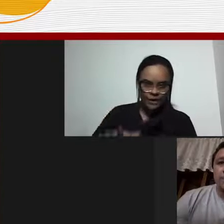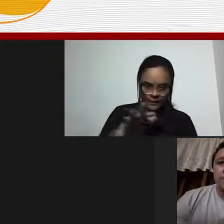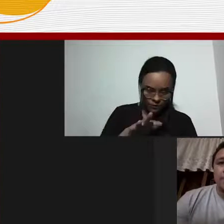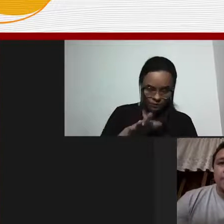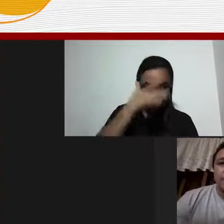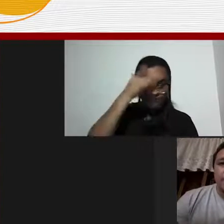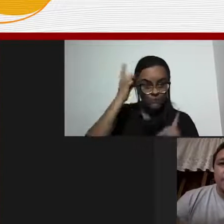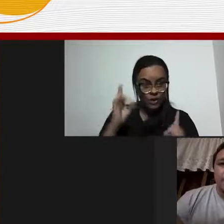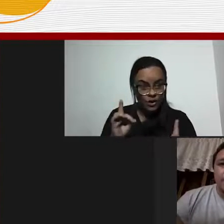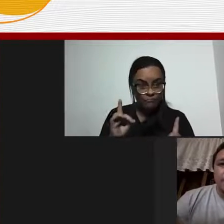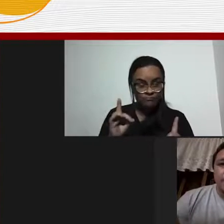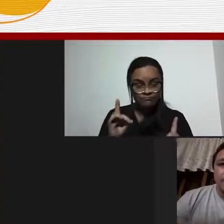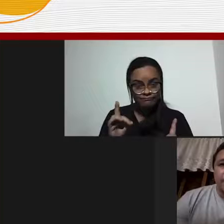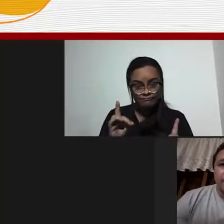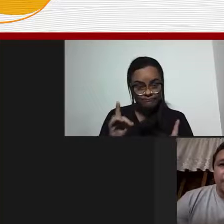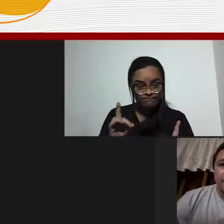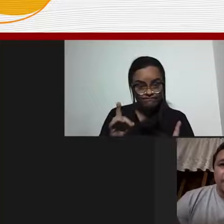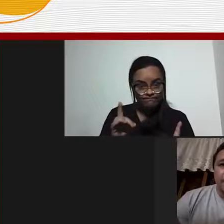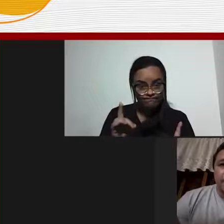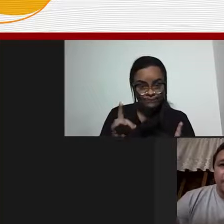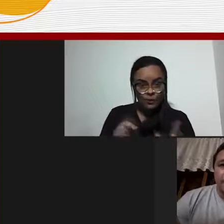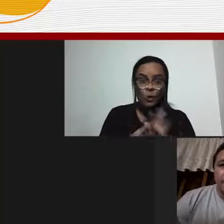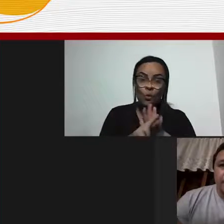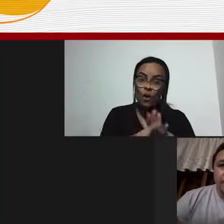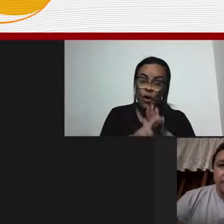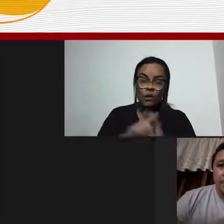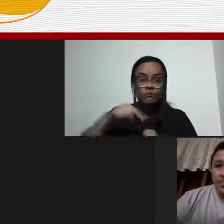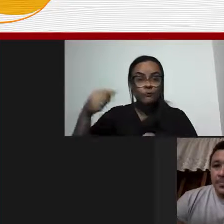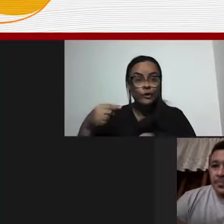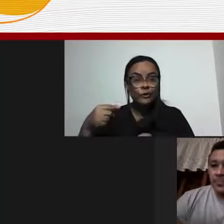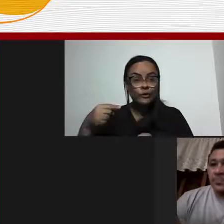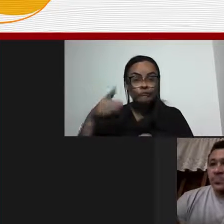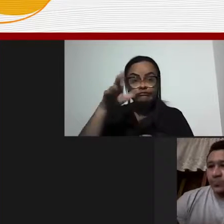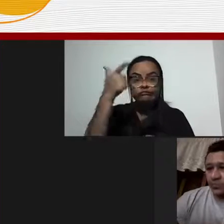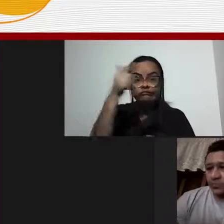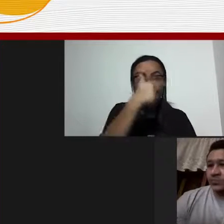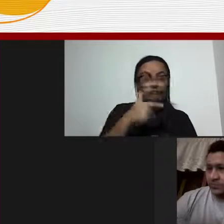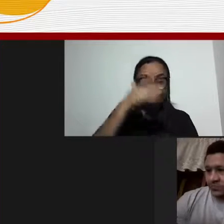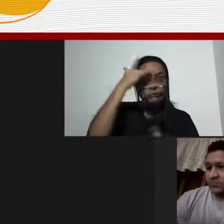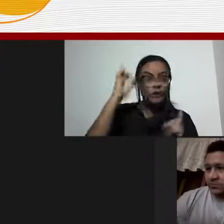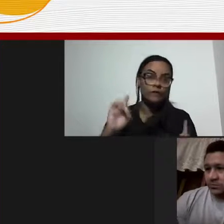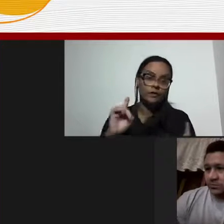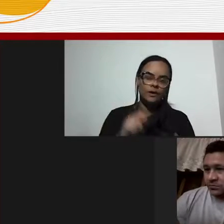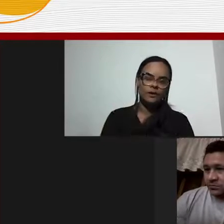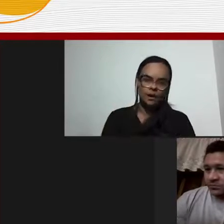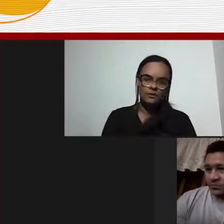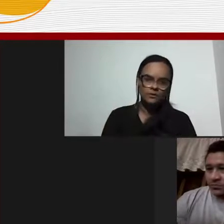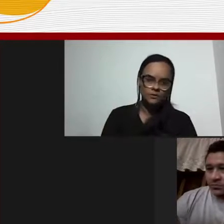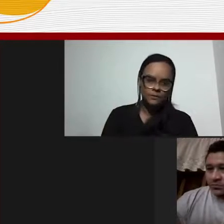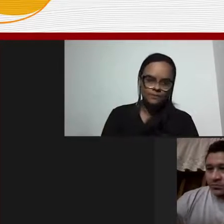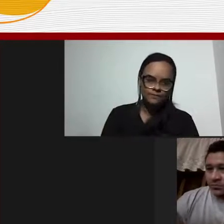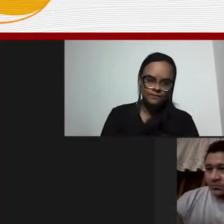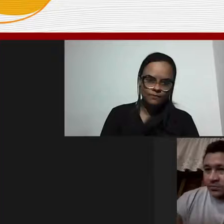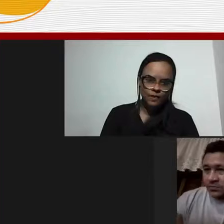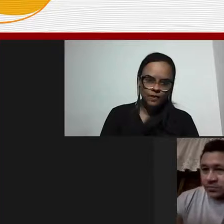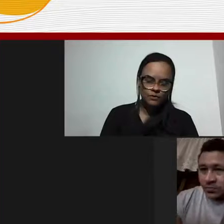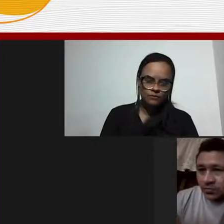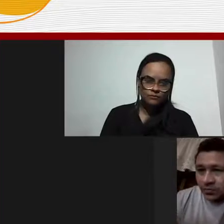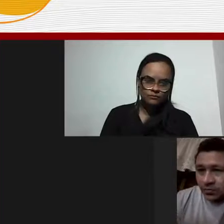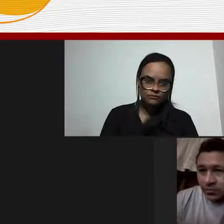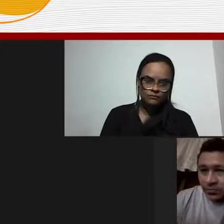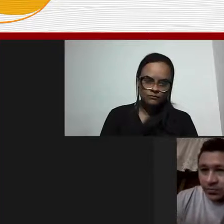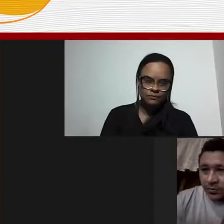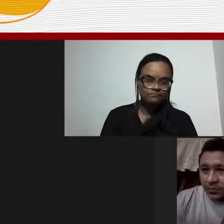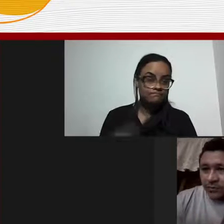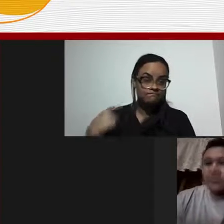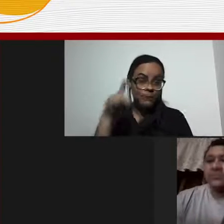pessoa com deficiência geralmente ser representada por outro sem ser deficiente. E como a gente já usa o nosso lema, nada sobre